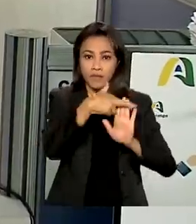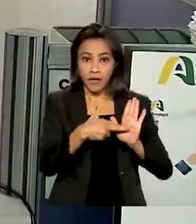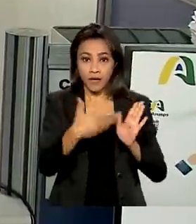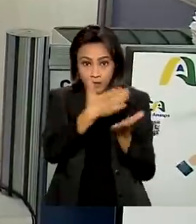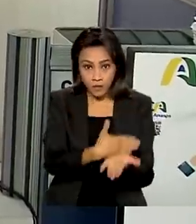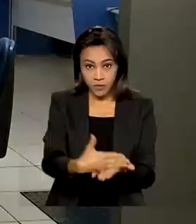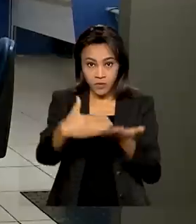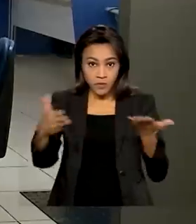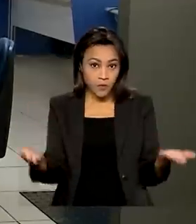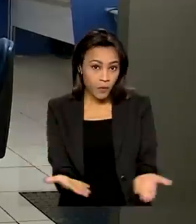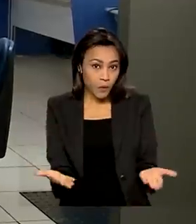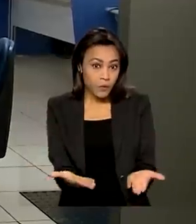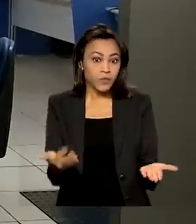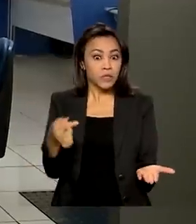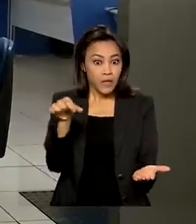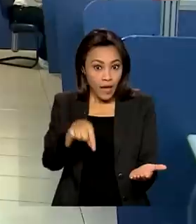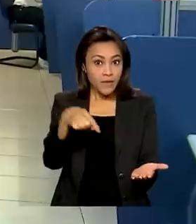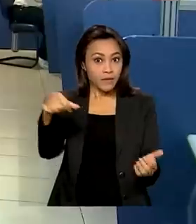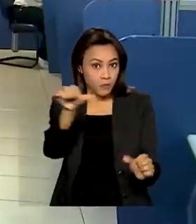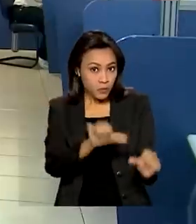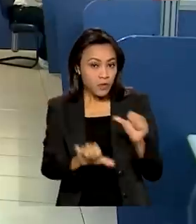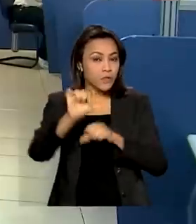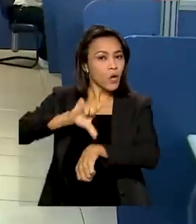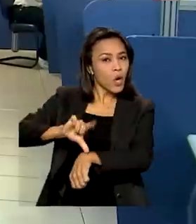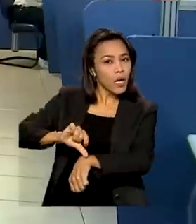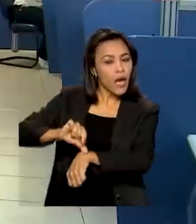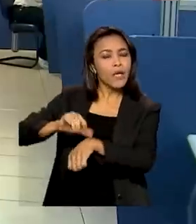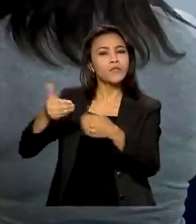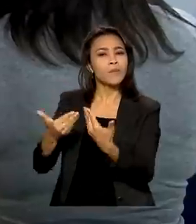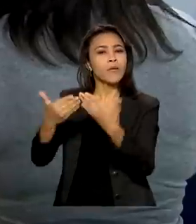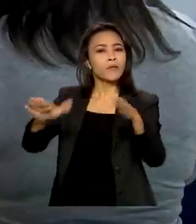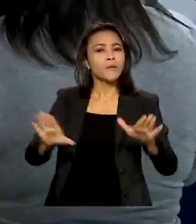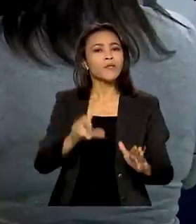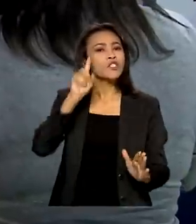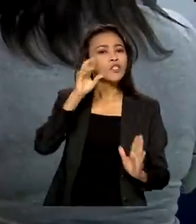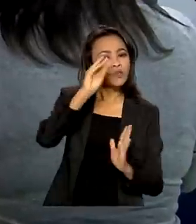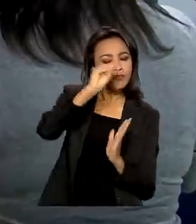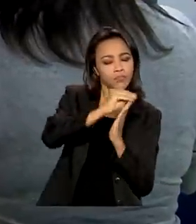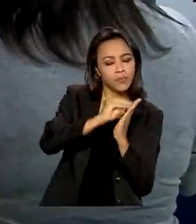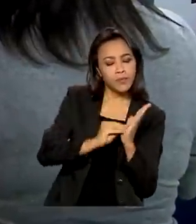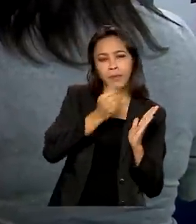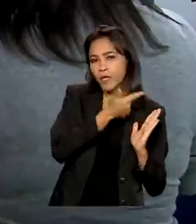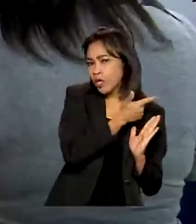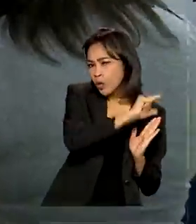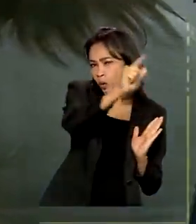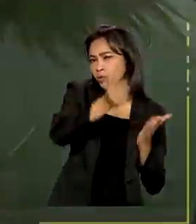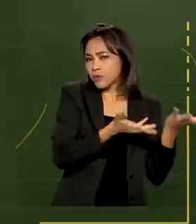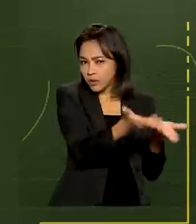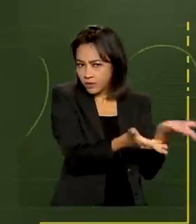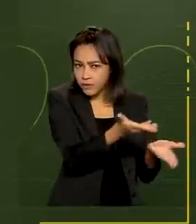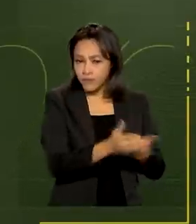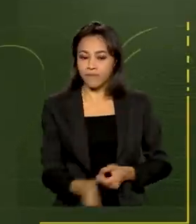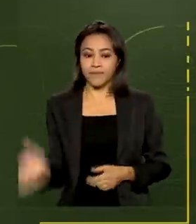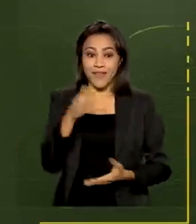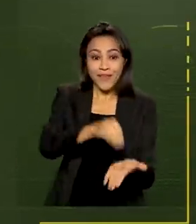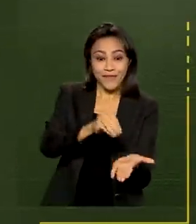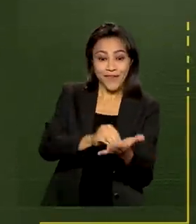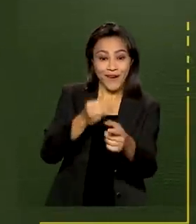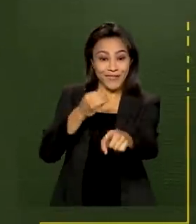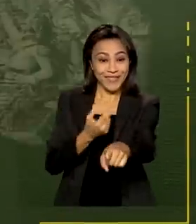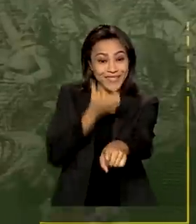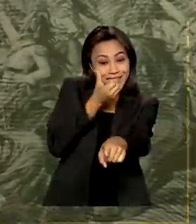partir de hoje mudanças valem para horário de abertura agendamento e outros serviços e faltam